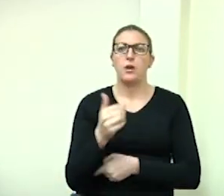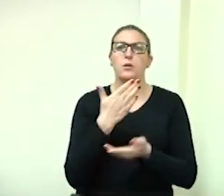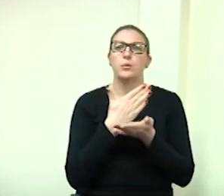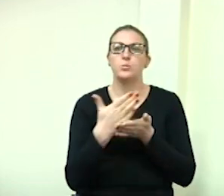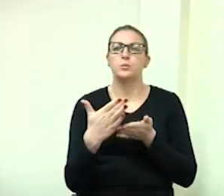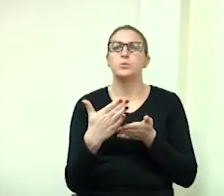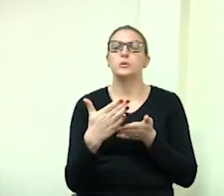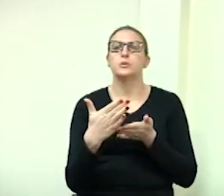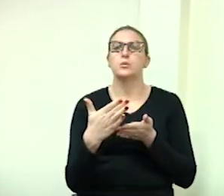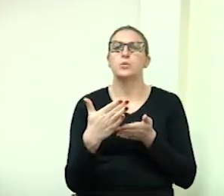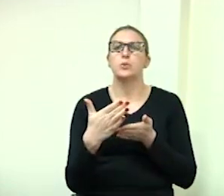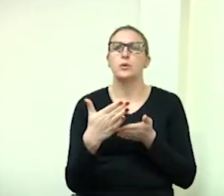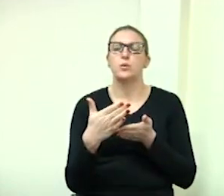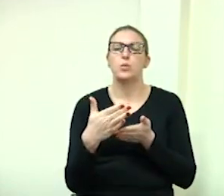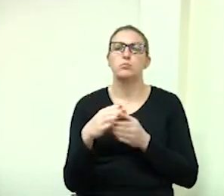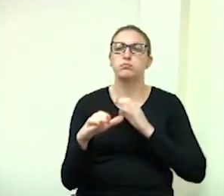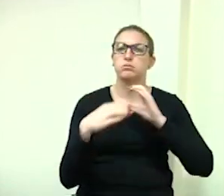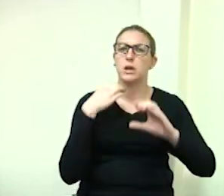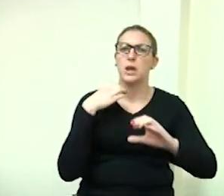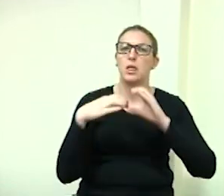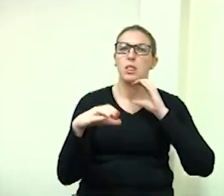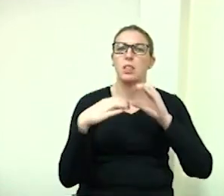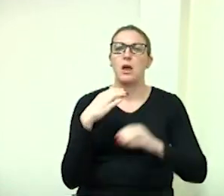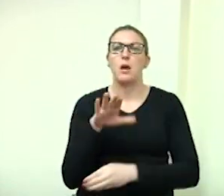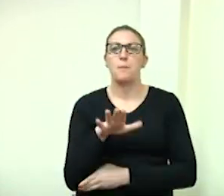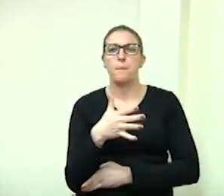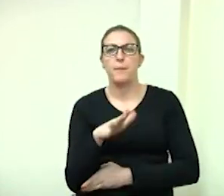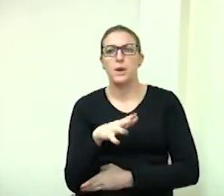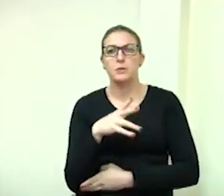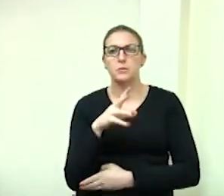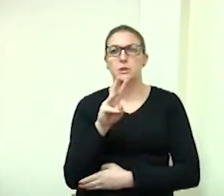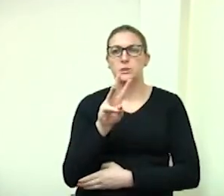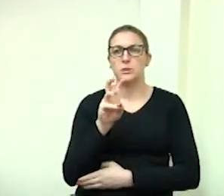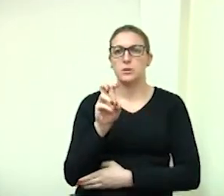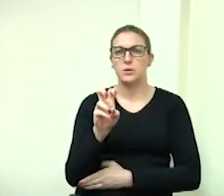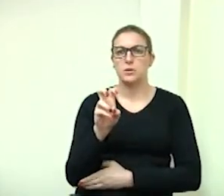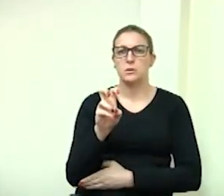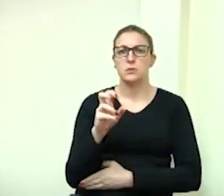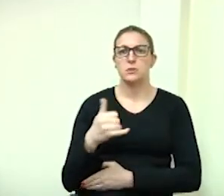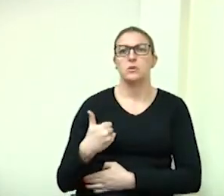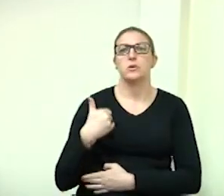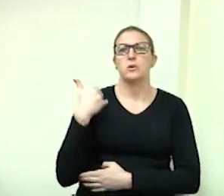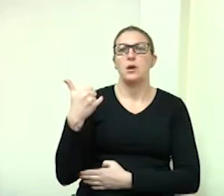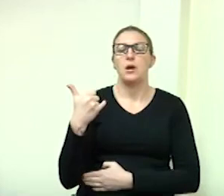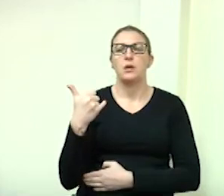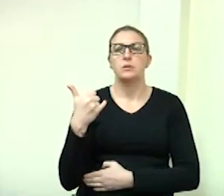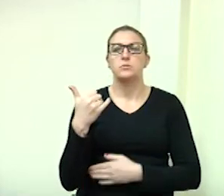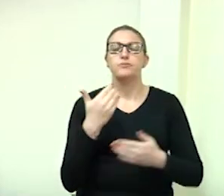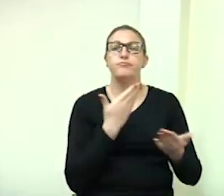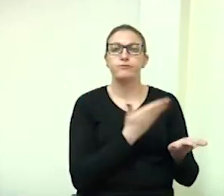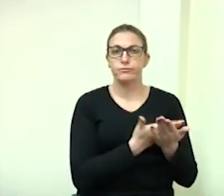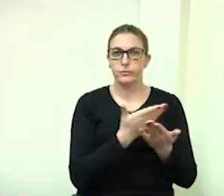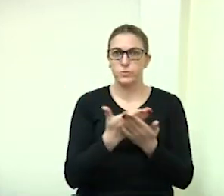estudante no colégio agrícola escola ETA de Viamão né